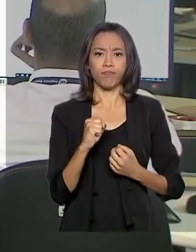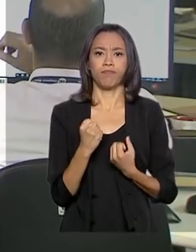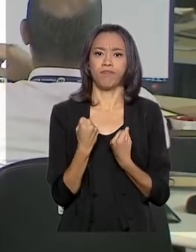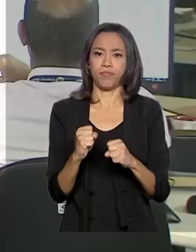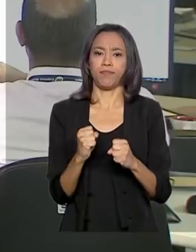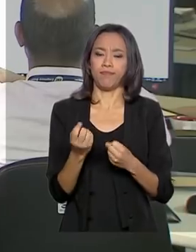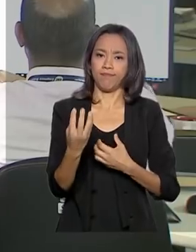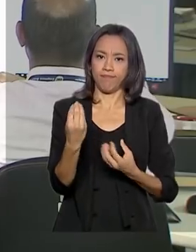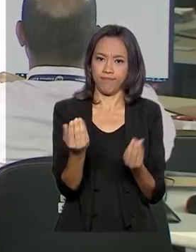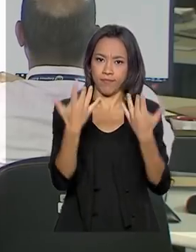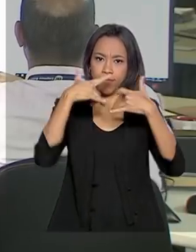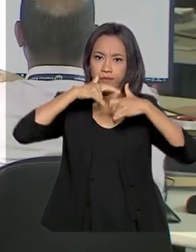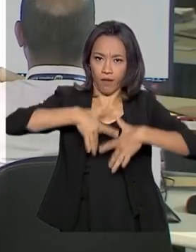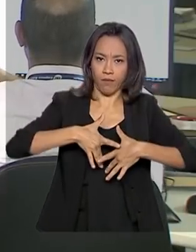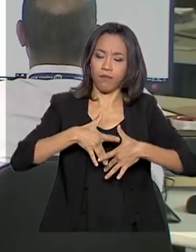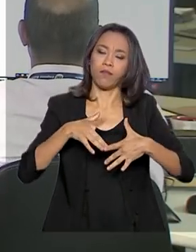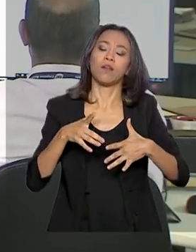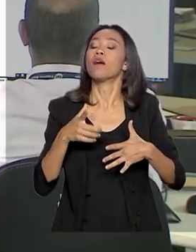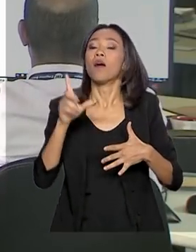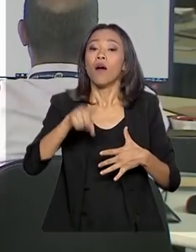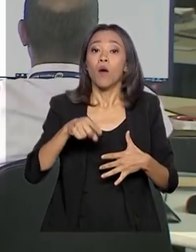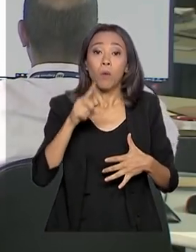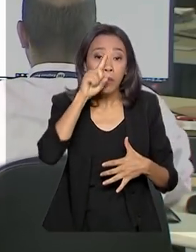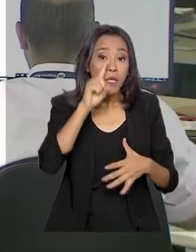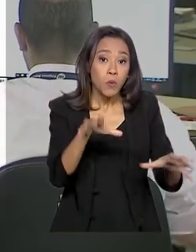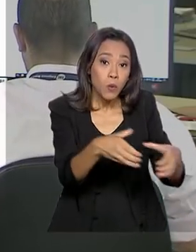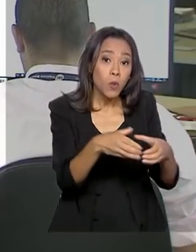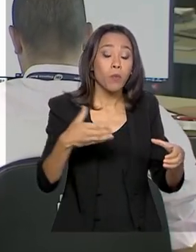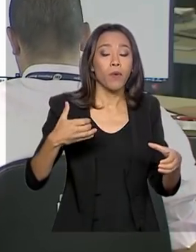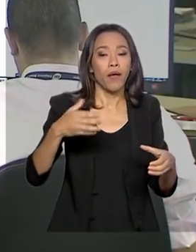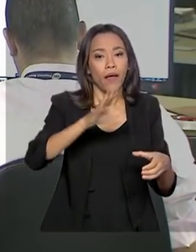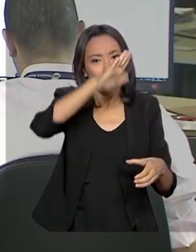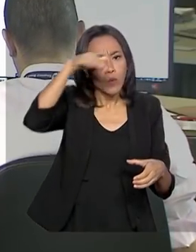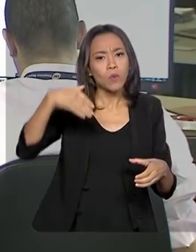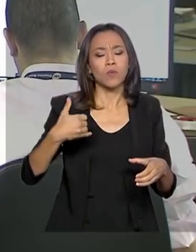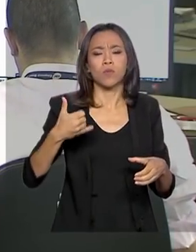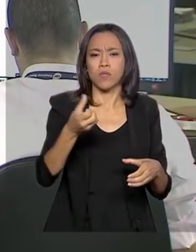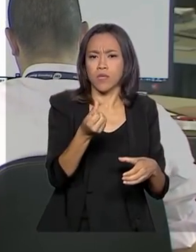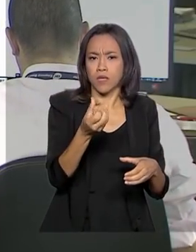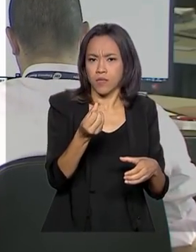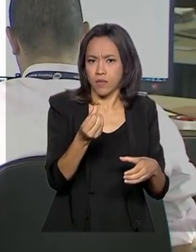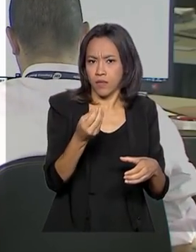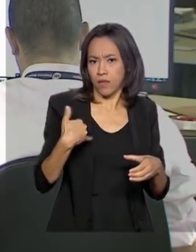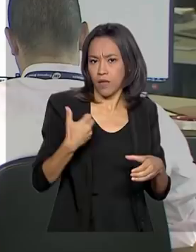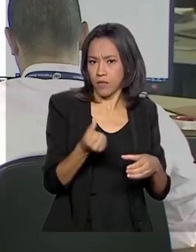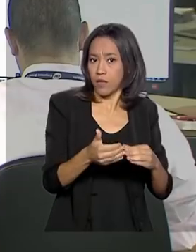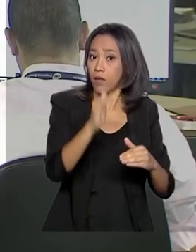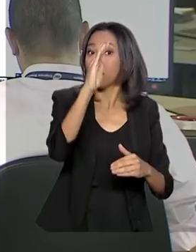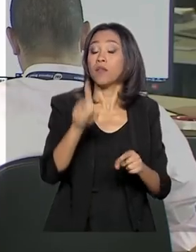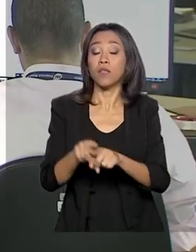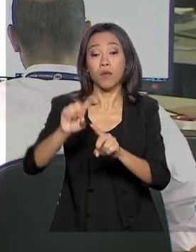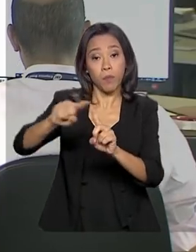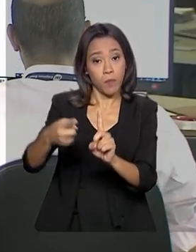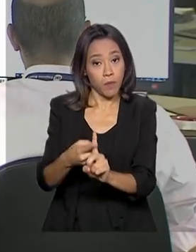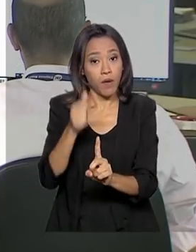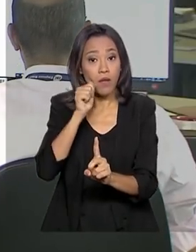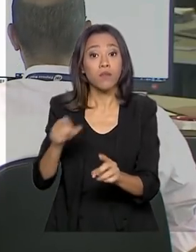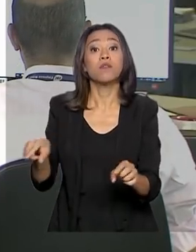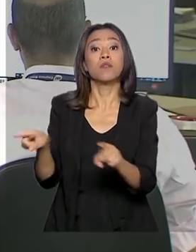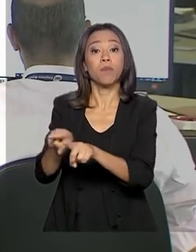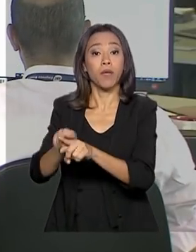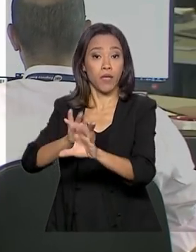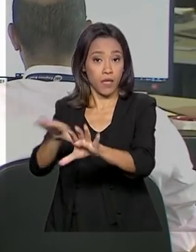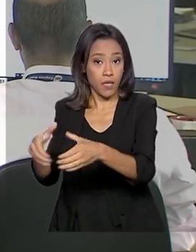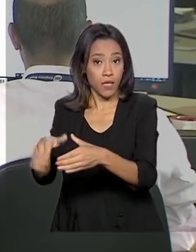Os grupos de maior risco são adultos com 60 anos ou mais, gestantes e crianças menores de 2 anos. Até agora,